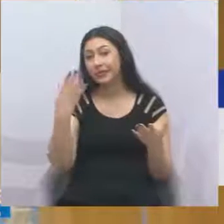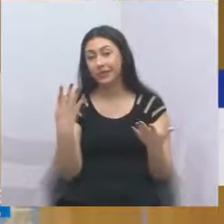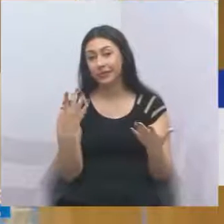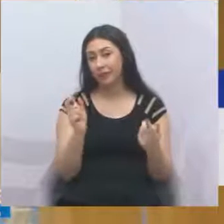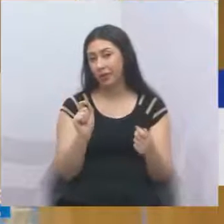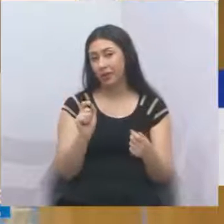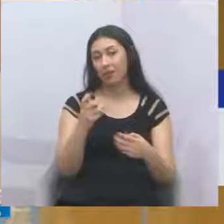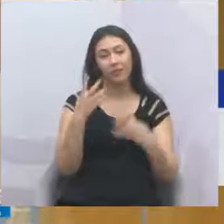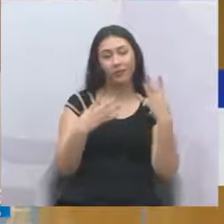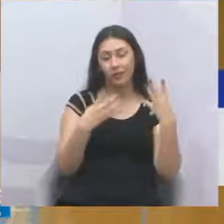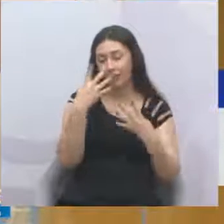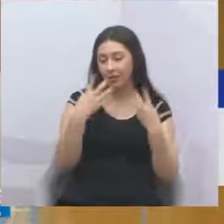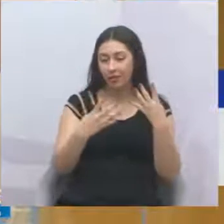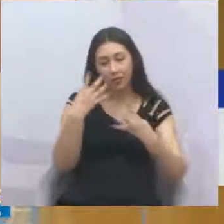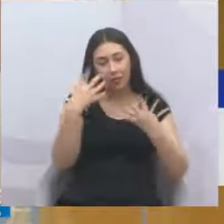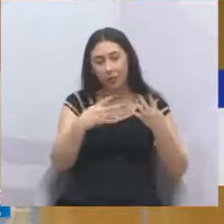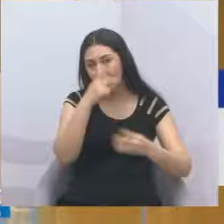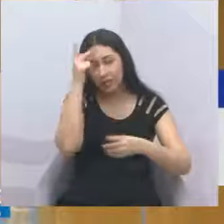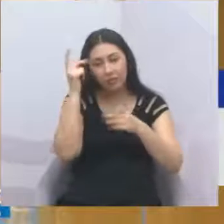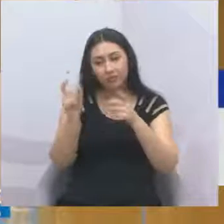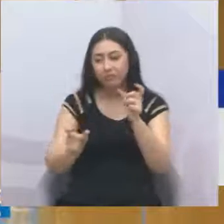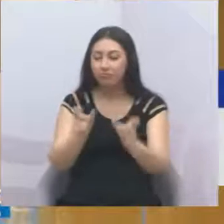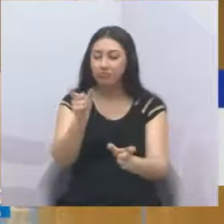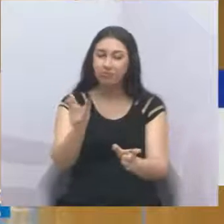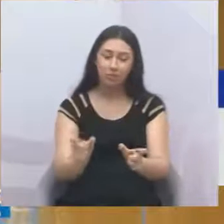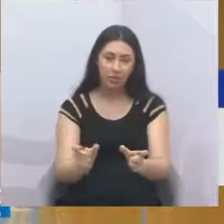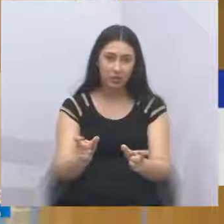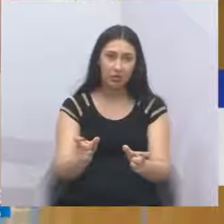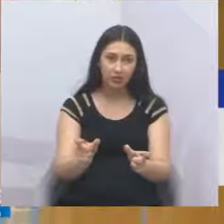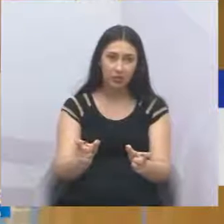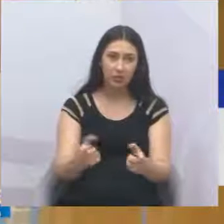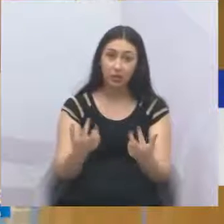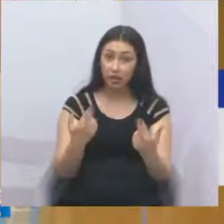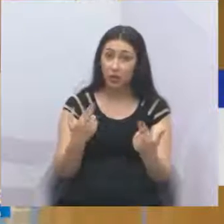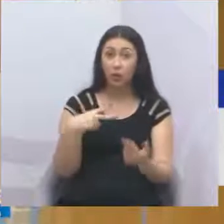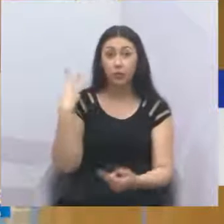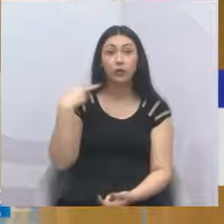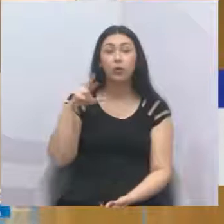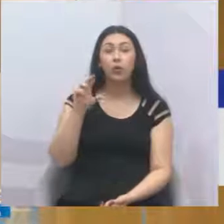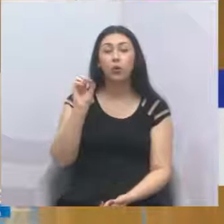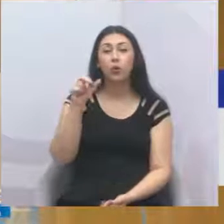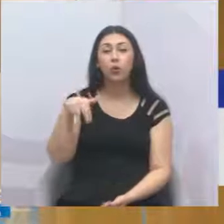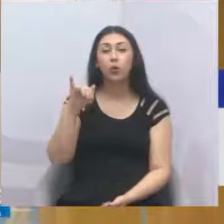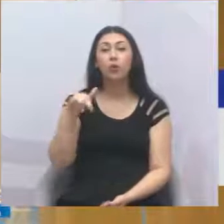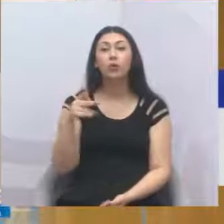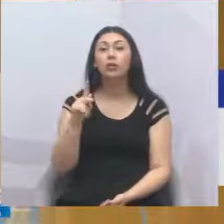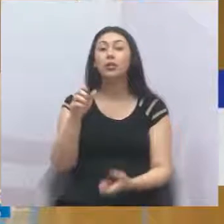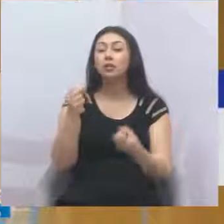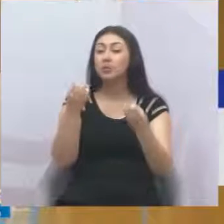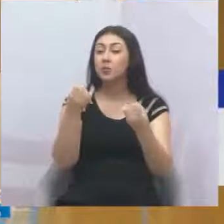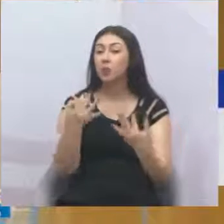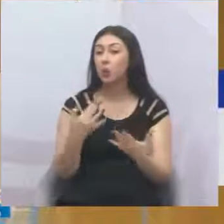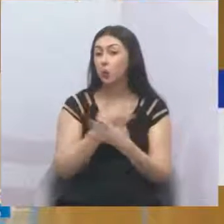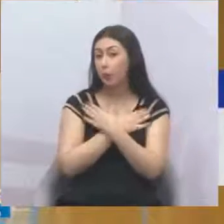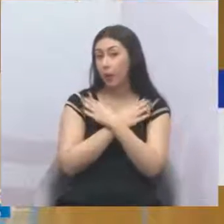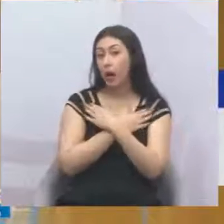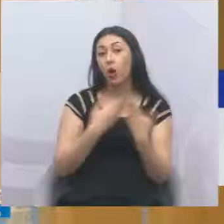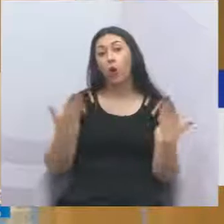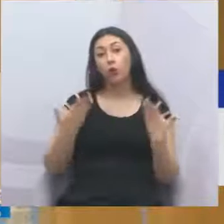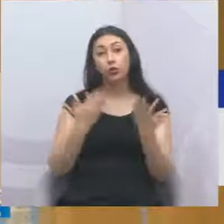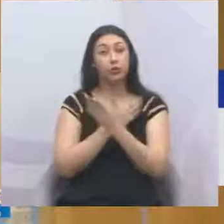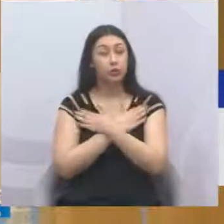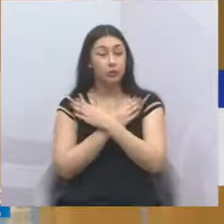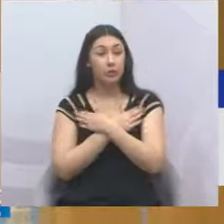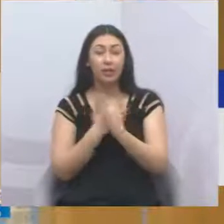prejudicando muito o cidadão de bem, que, como o vereador Roninho até colocou, a questão do desemprego, hoje está